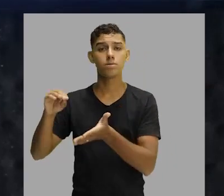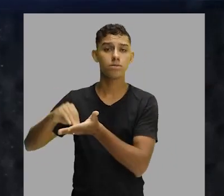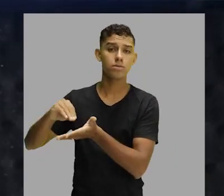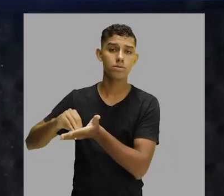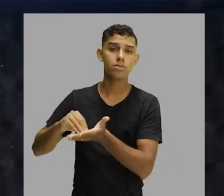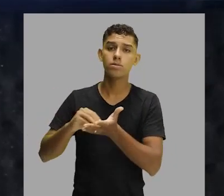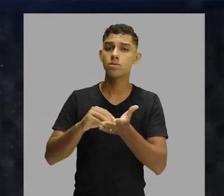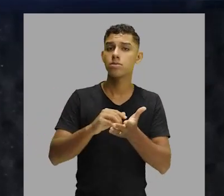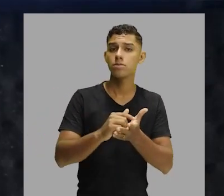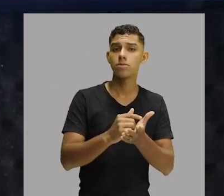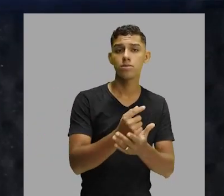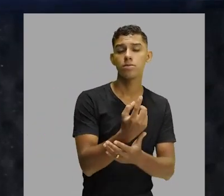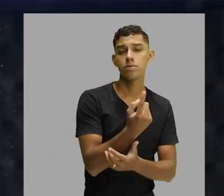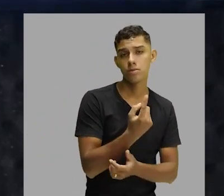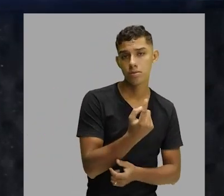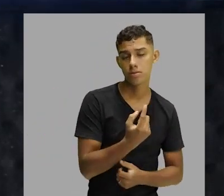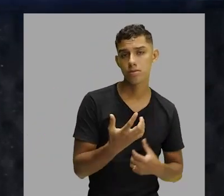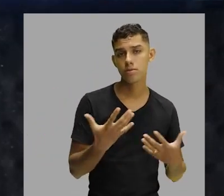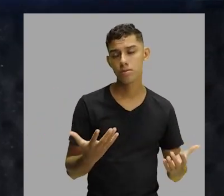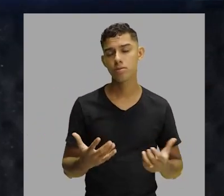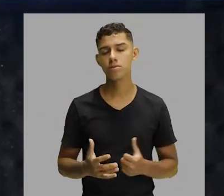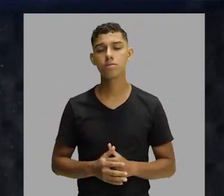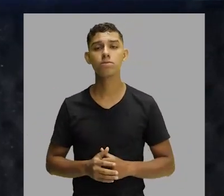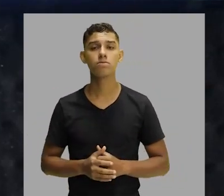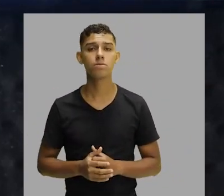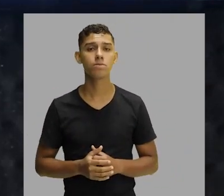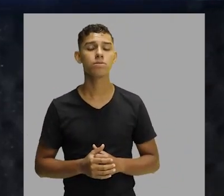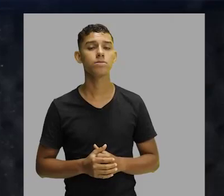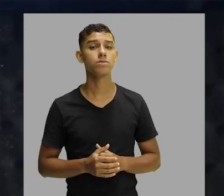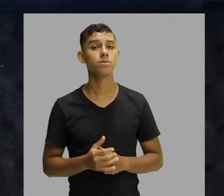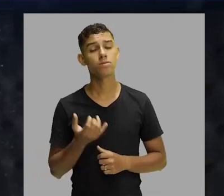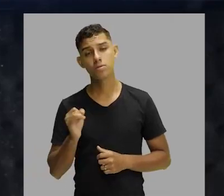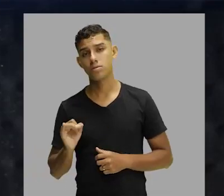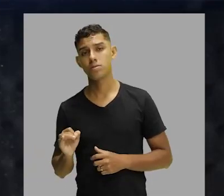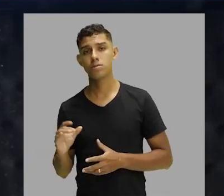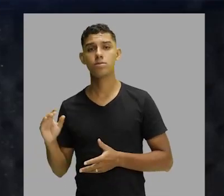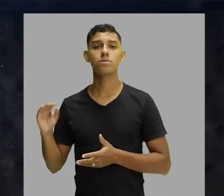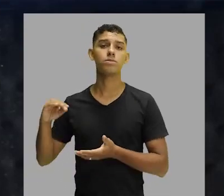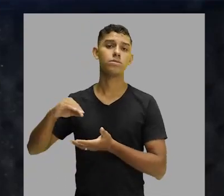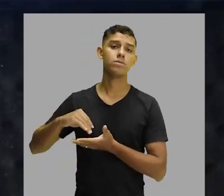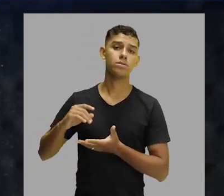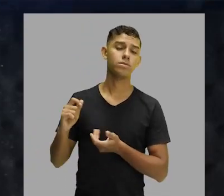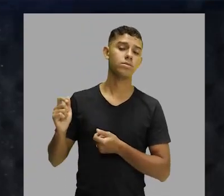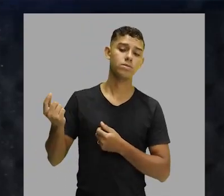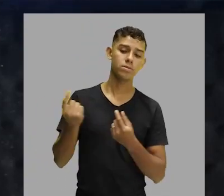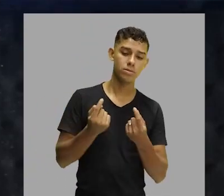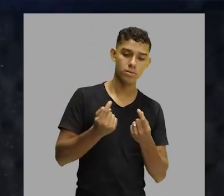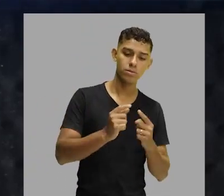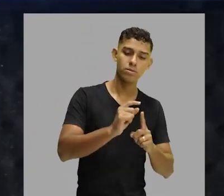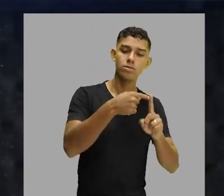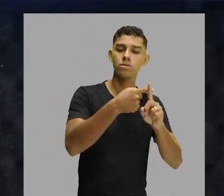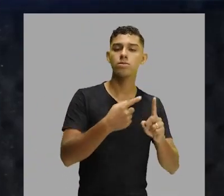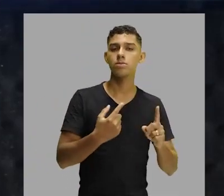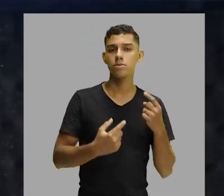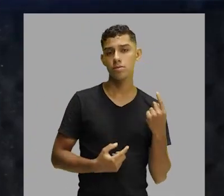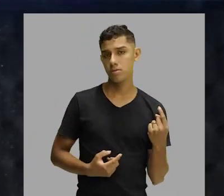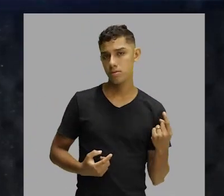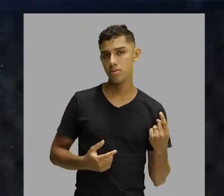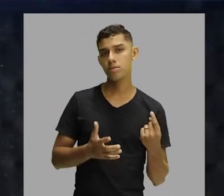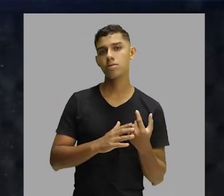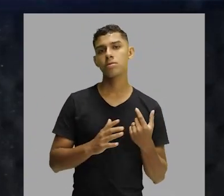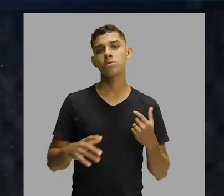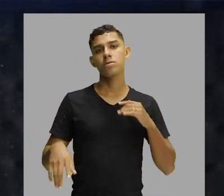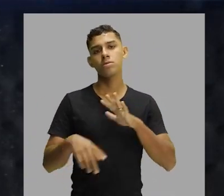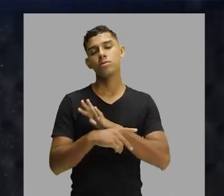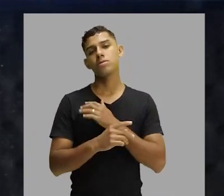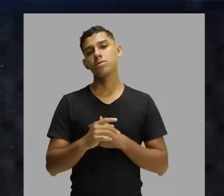falta, certo? Então se eu tenho uma sobra de elétrons, então o corpo vai ser carregado